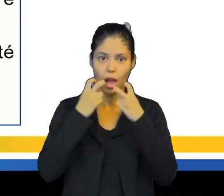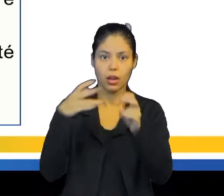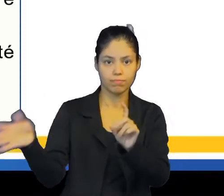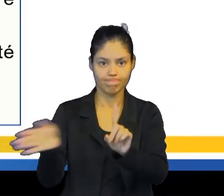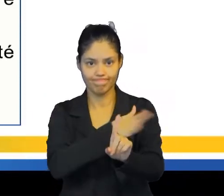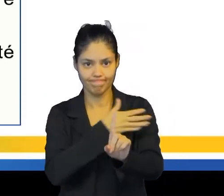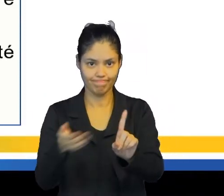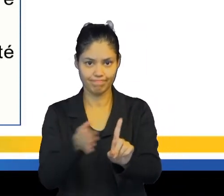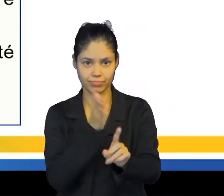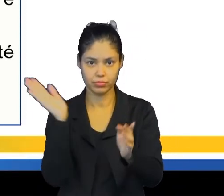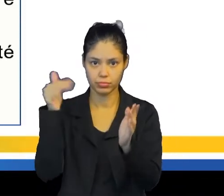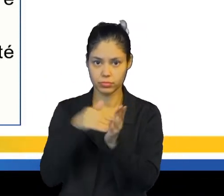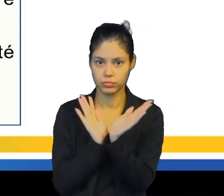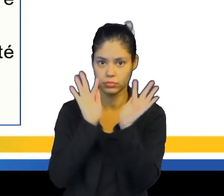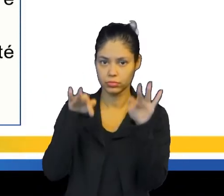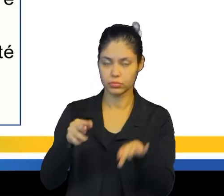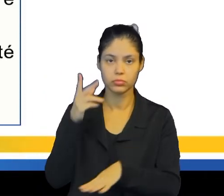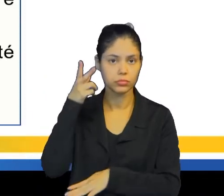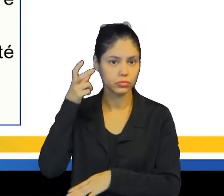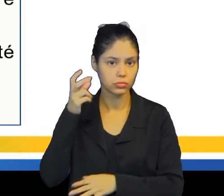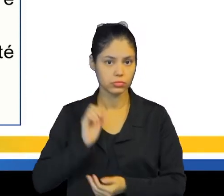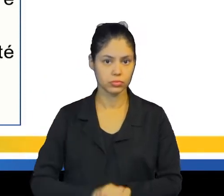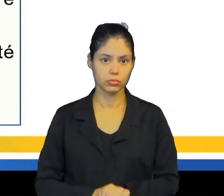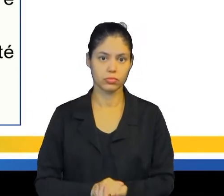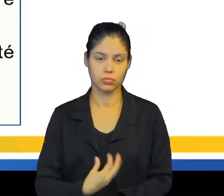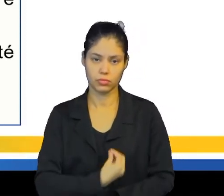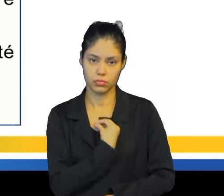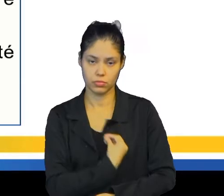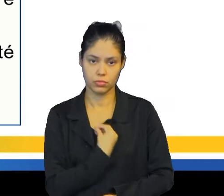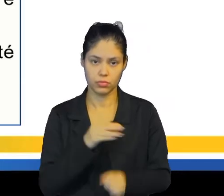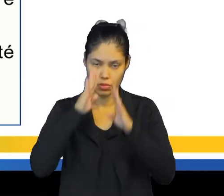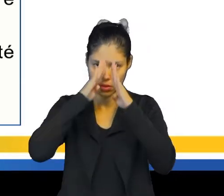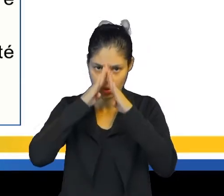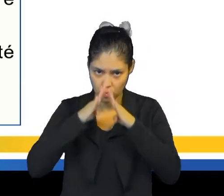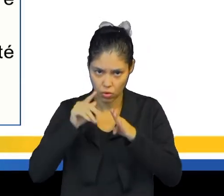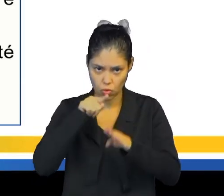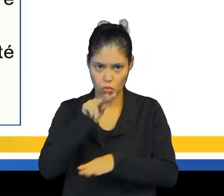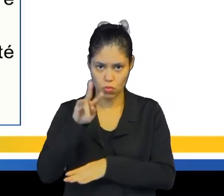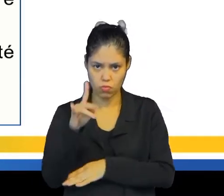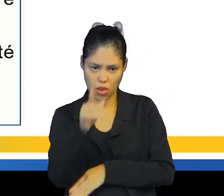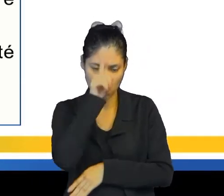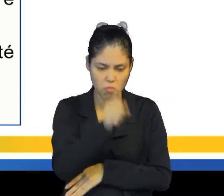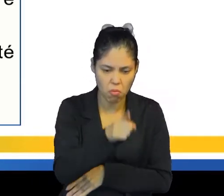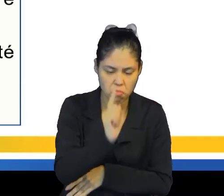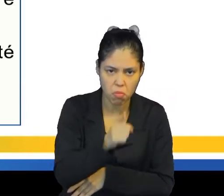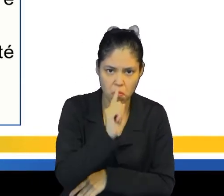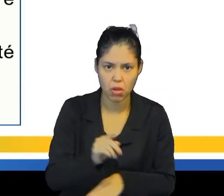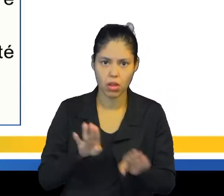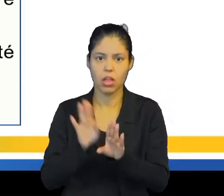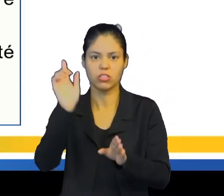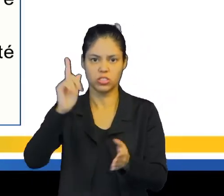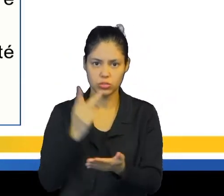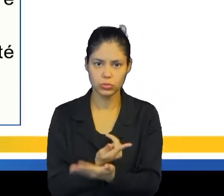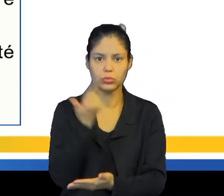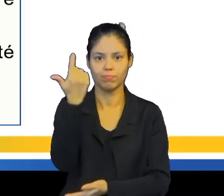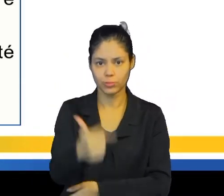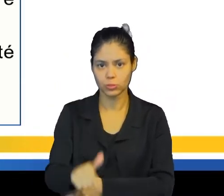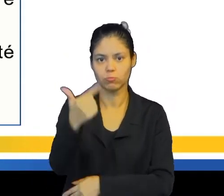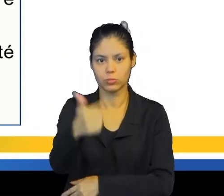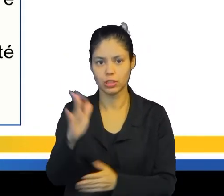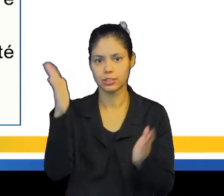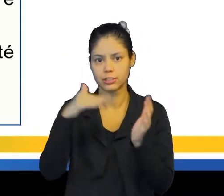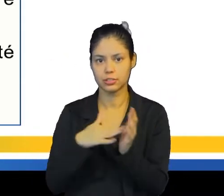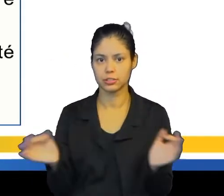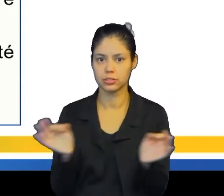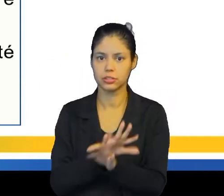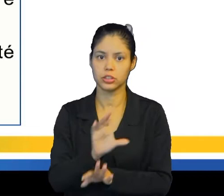gritos e tapas, até você finalmente ouvir. A vida o humilha e às vezes o derrota de novo e de novo, até